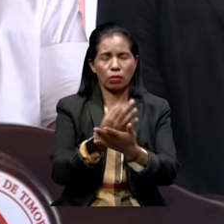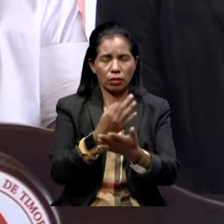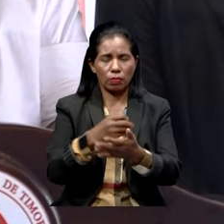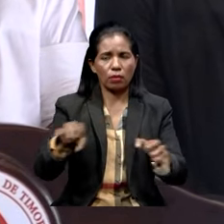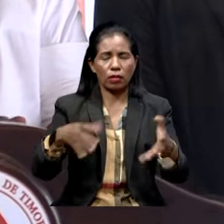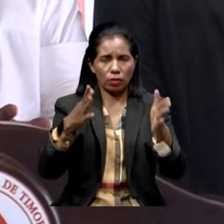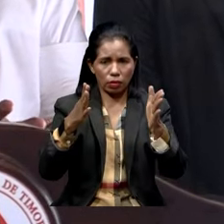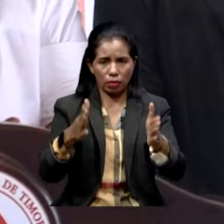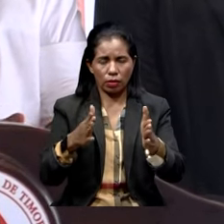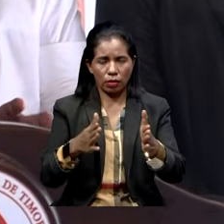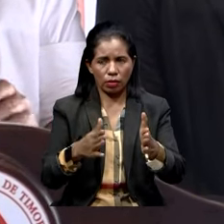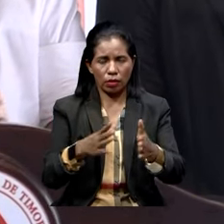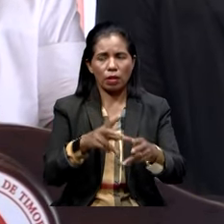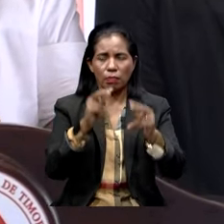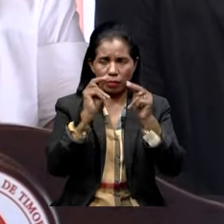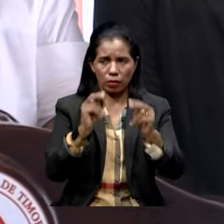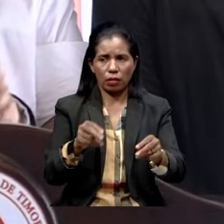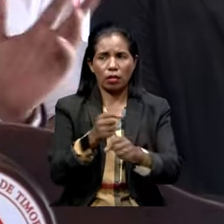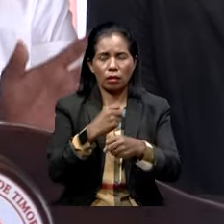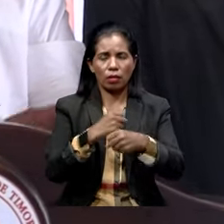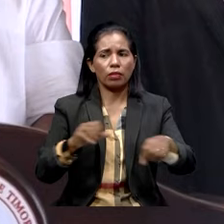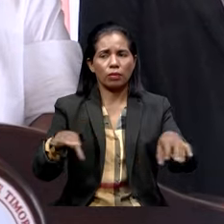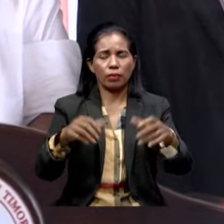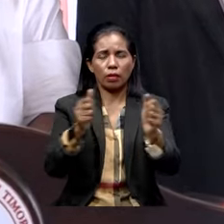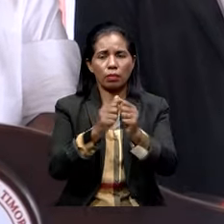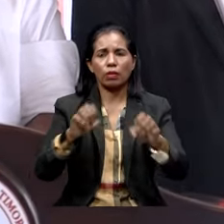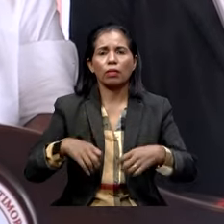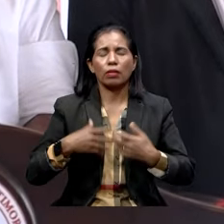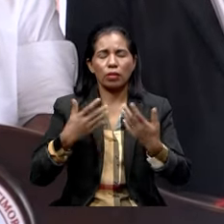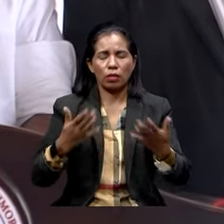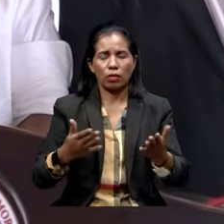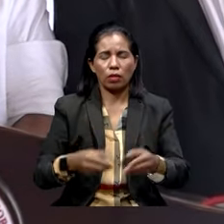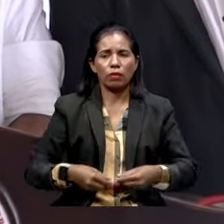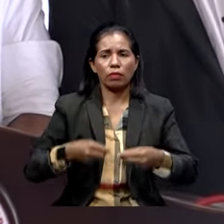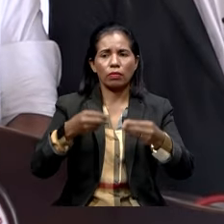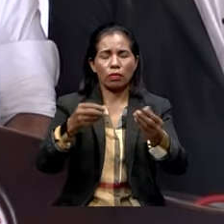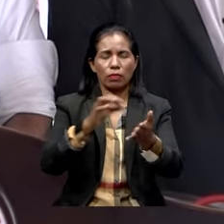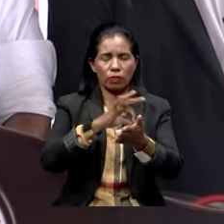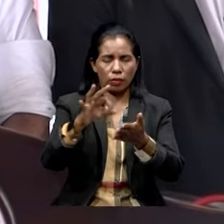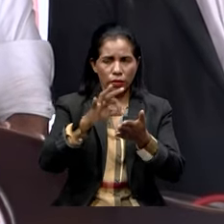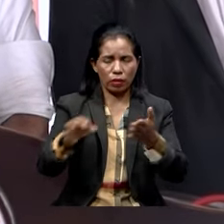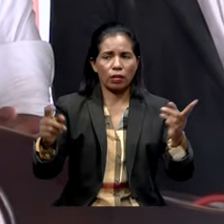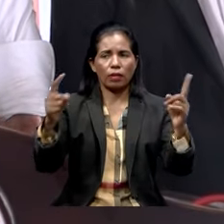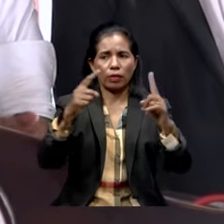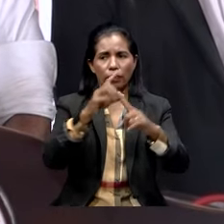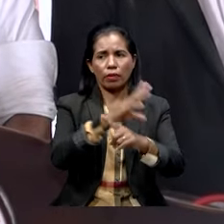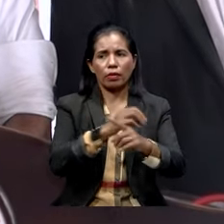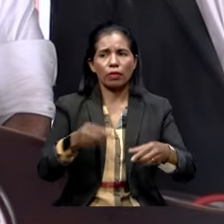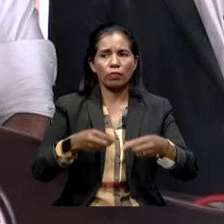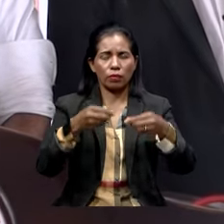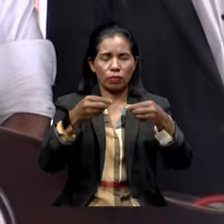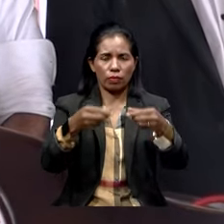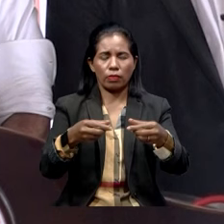na BMK precisa halo serviço muito para o INSA, capacitação, formação, e nós